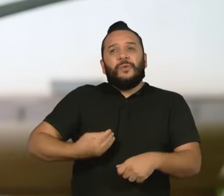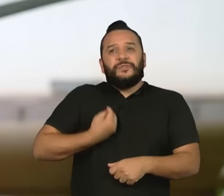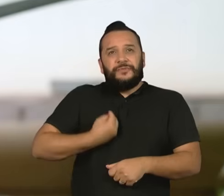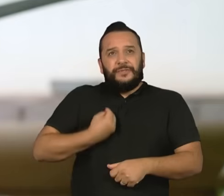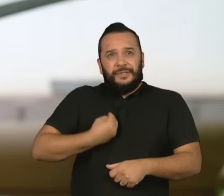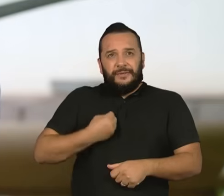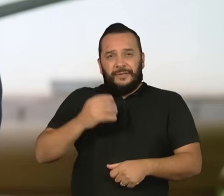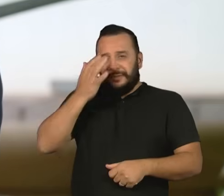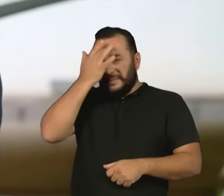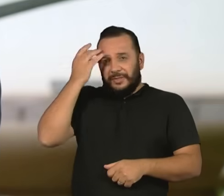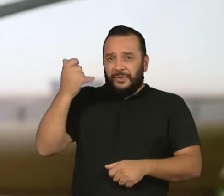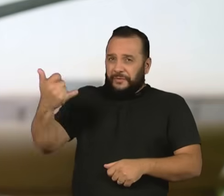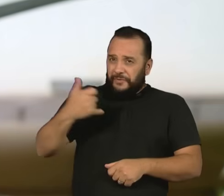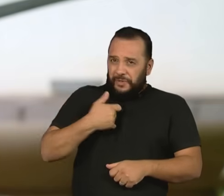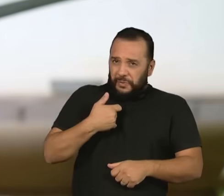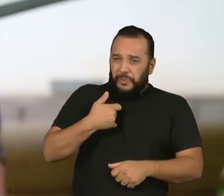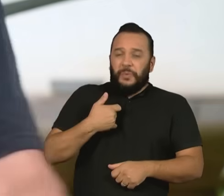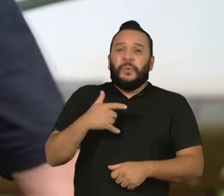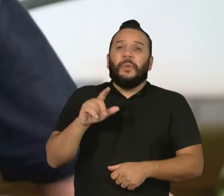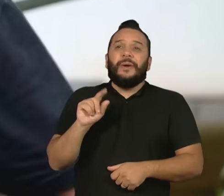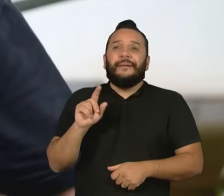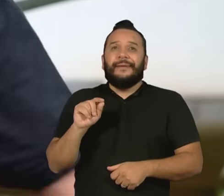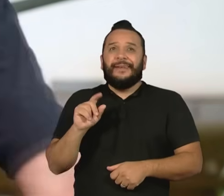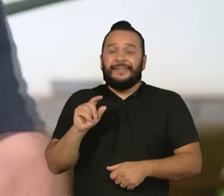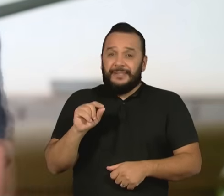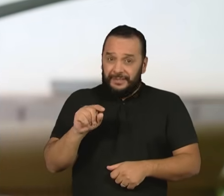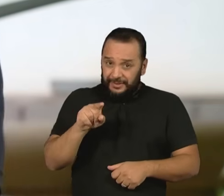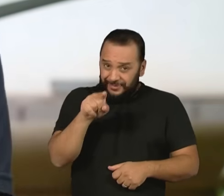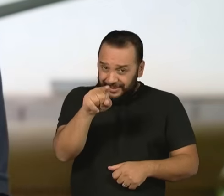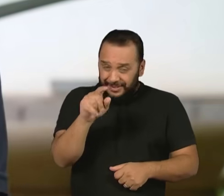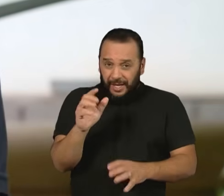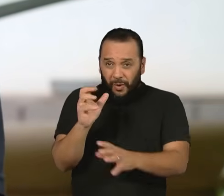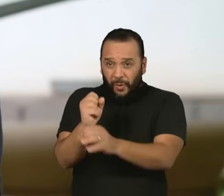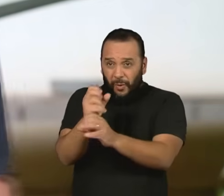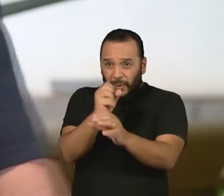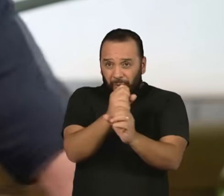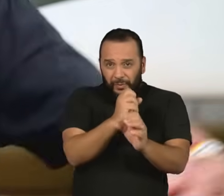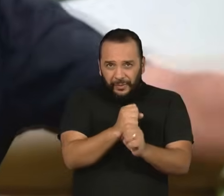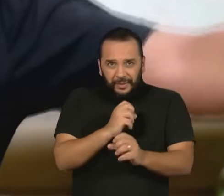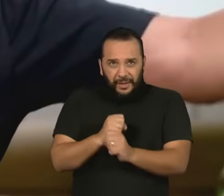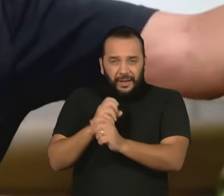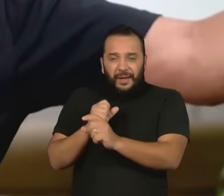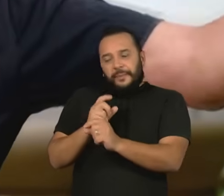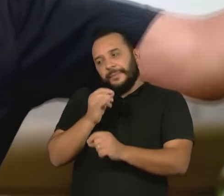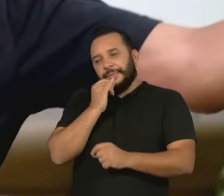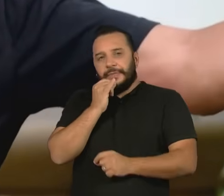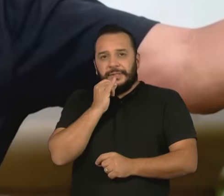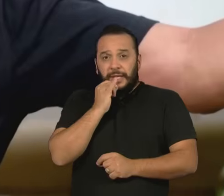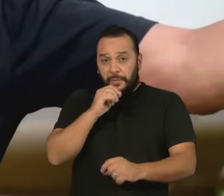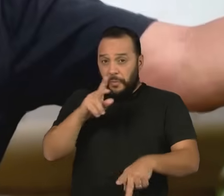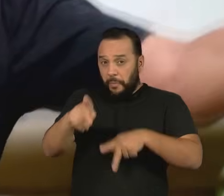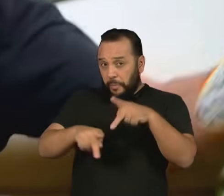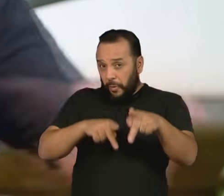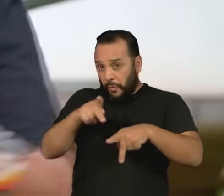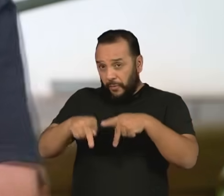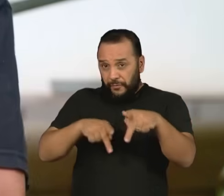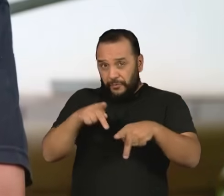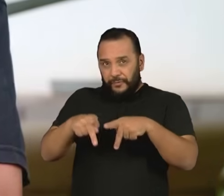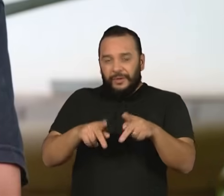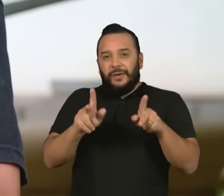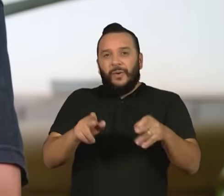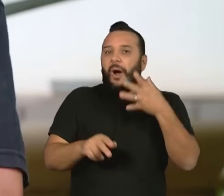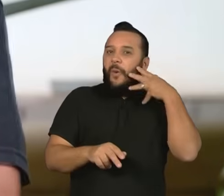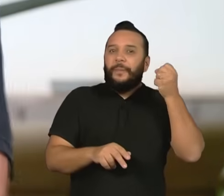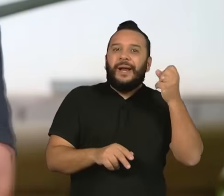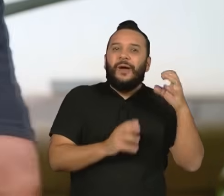notícia que eu tive é que se você fosse contar como um povo, assim como os brancos